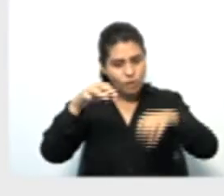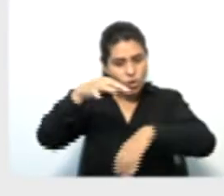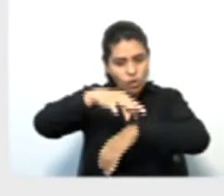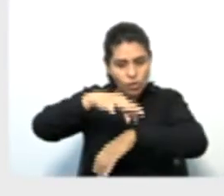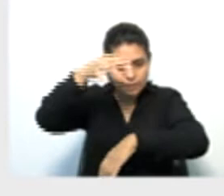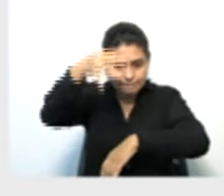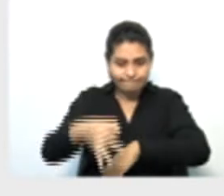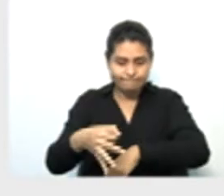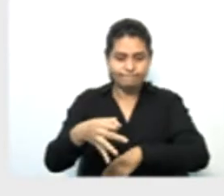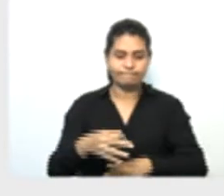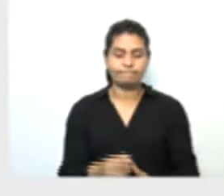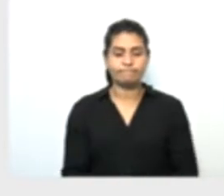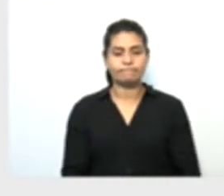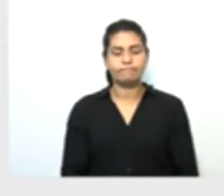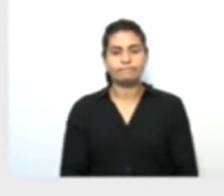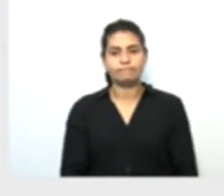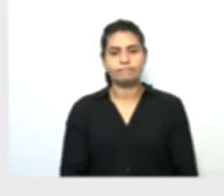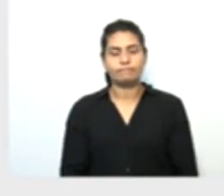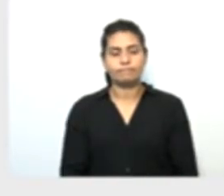na distribuição.